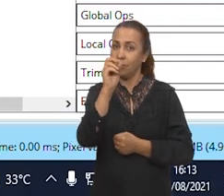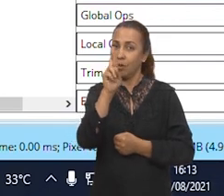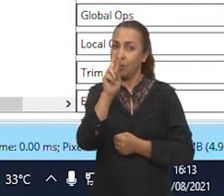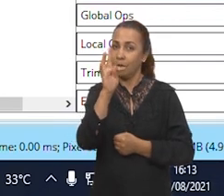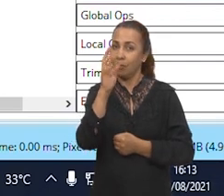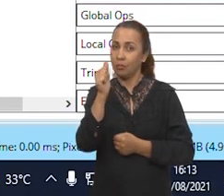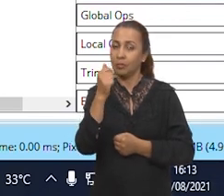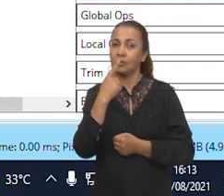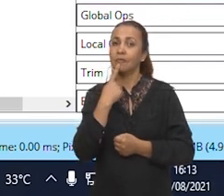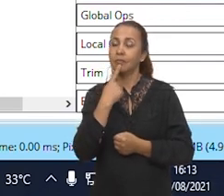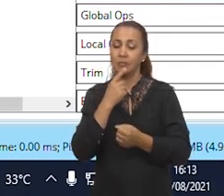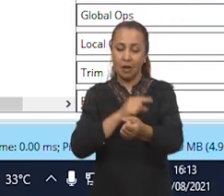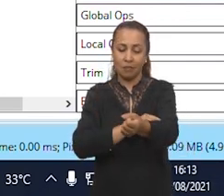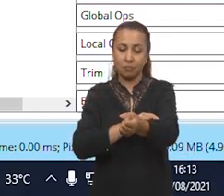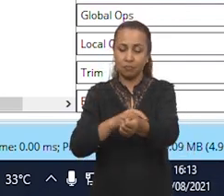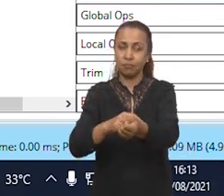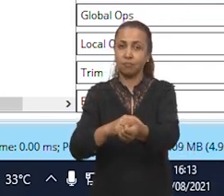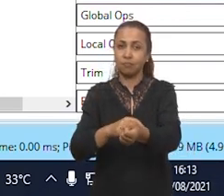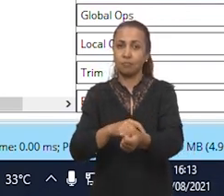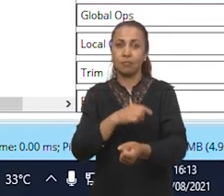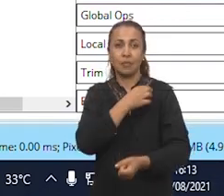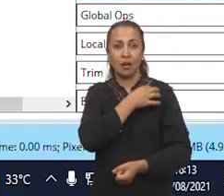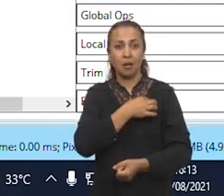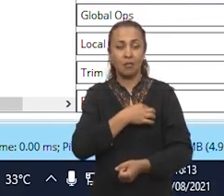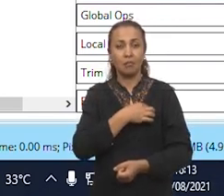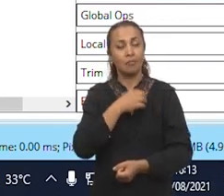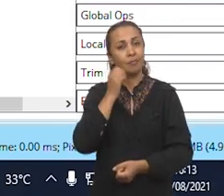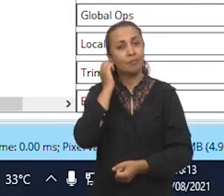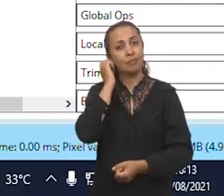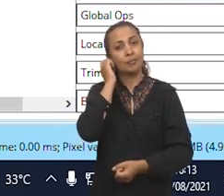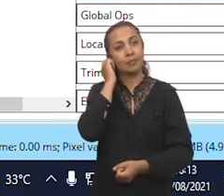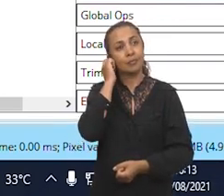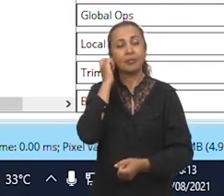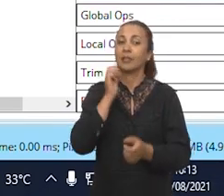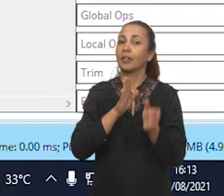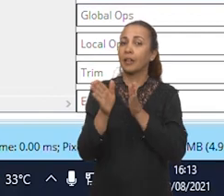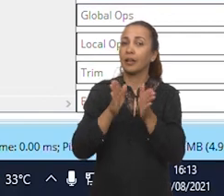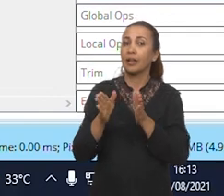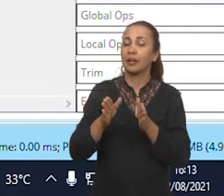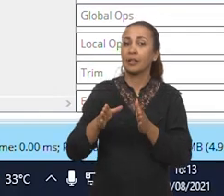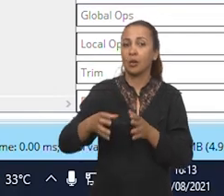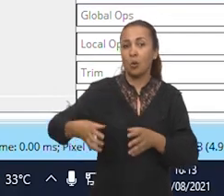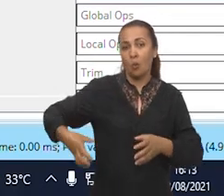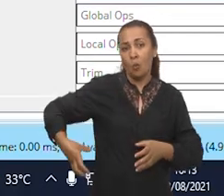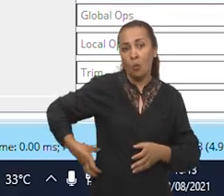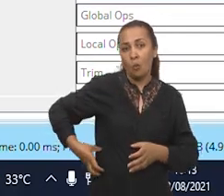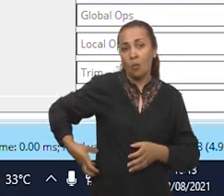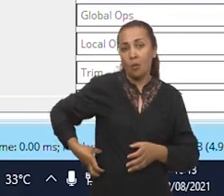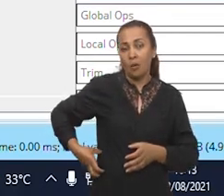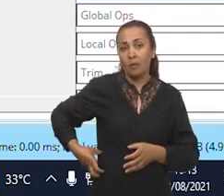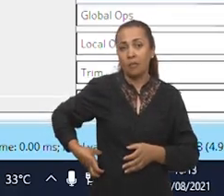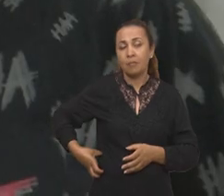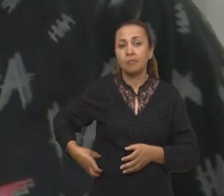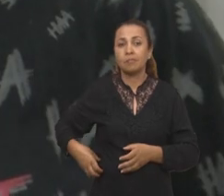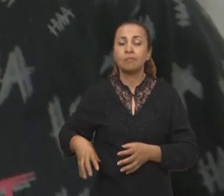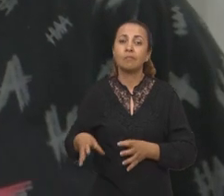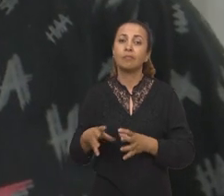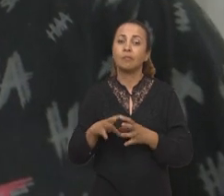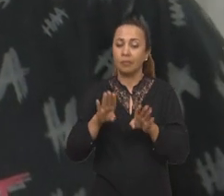caso ela se encontra na casa da horta inferior entre os rins e a